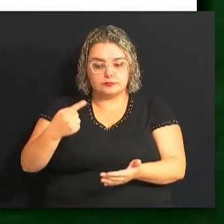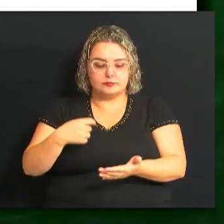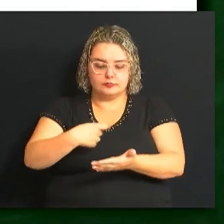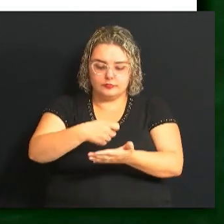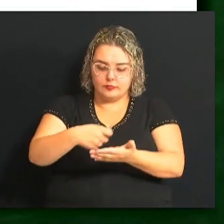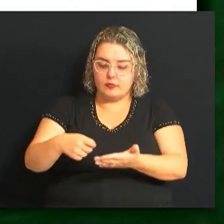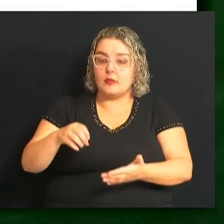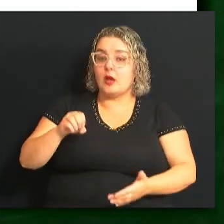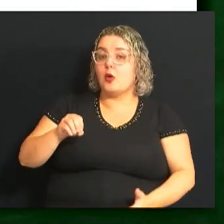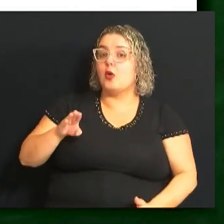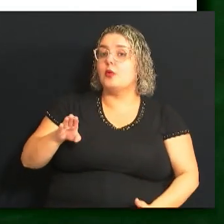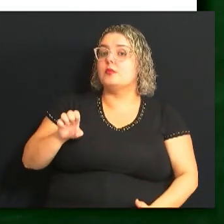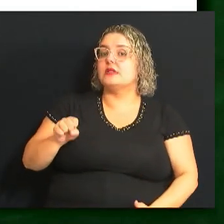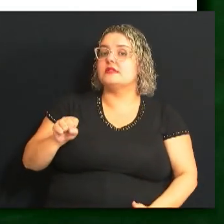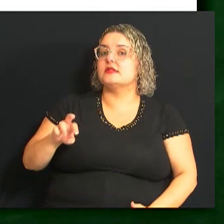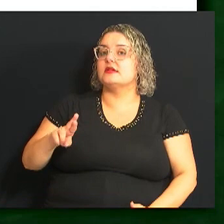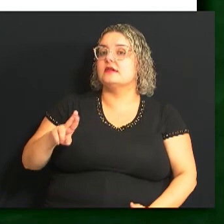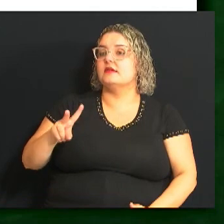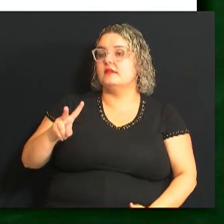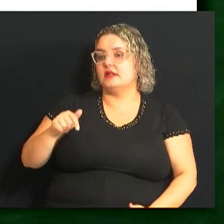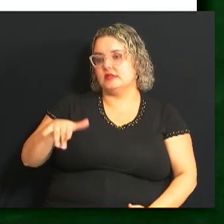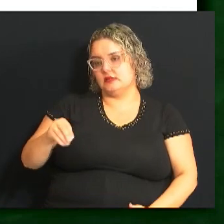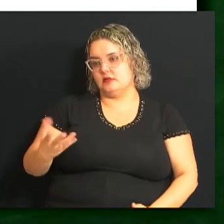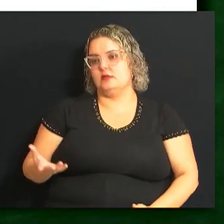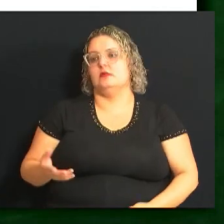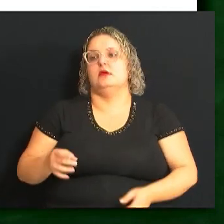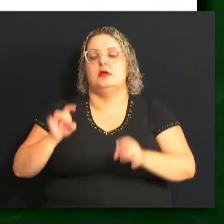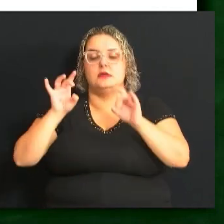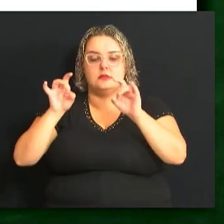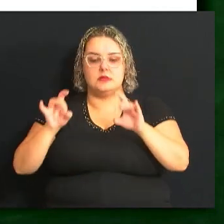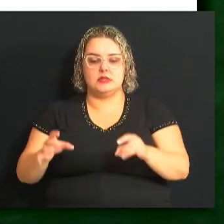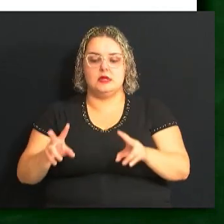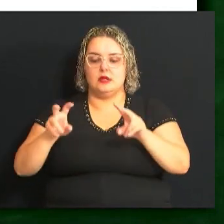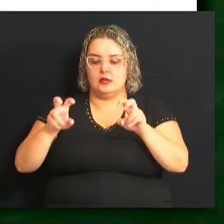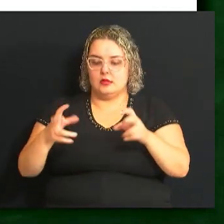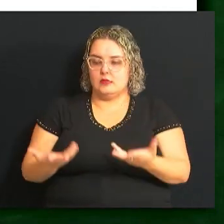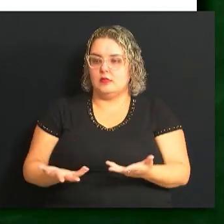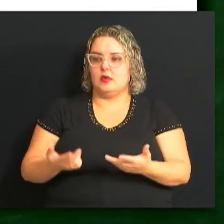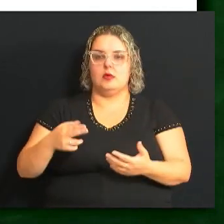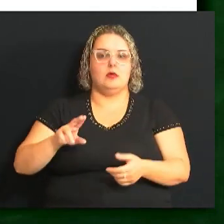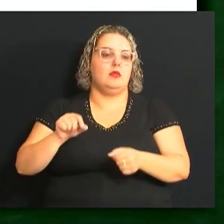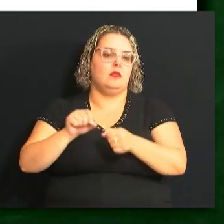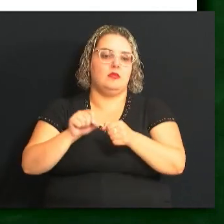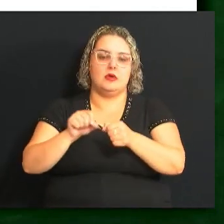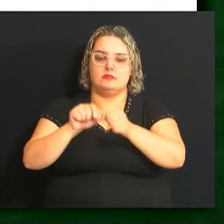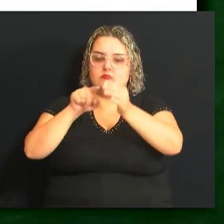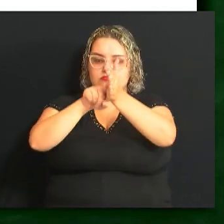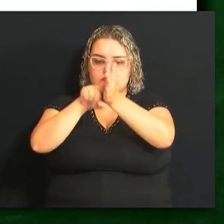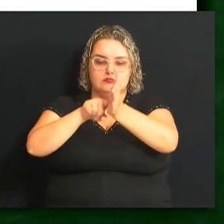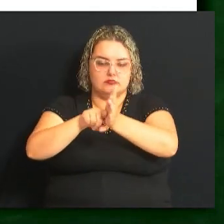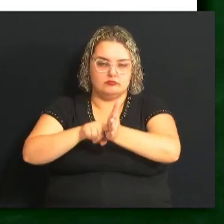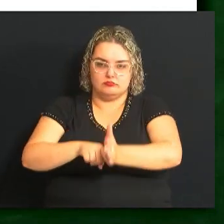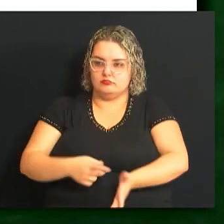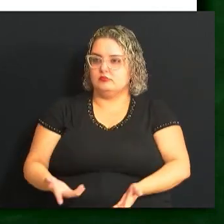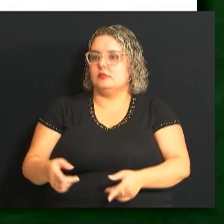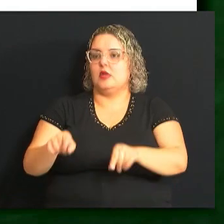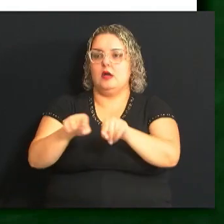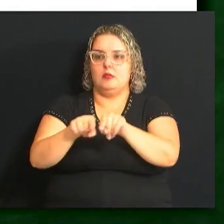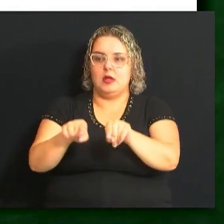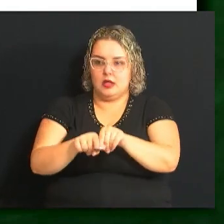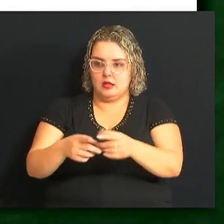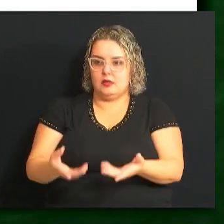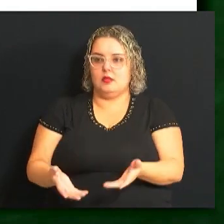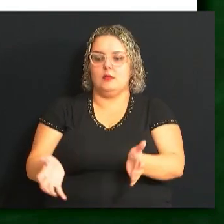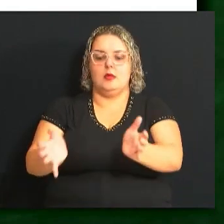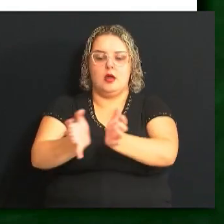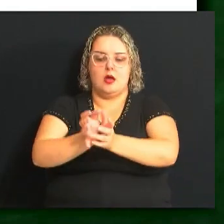eles entrevistam pessoas que são especialistas no assunto, ou fazem um questionário, montam um questionário também para um determinado